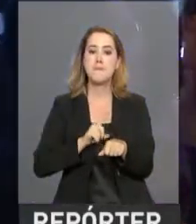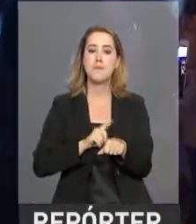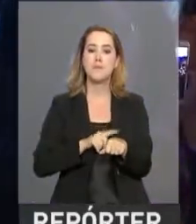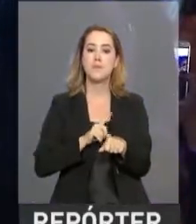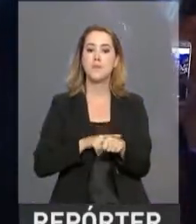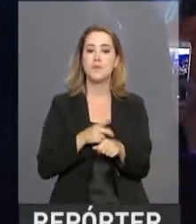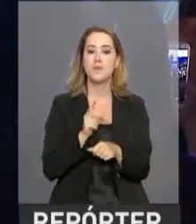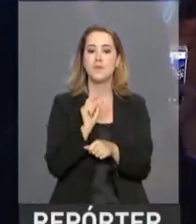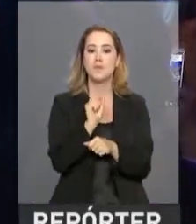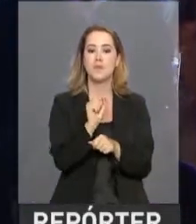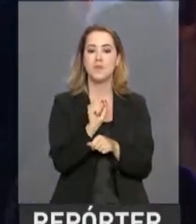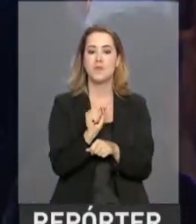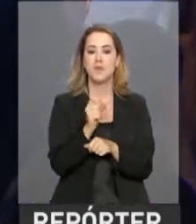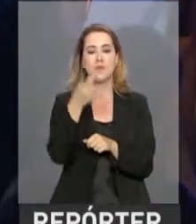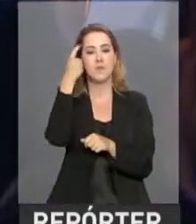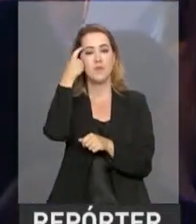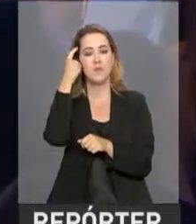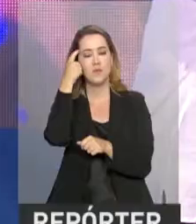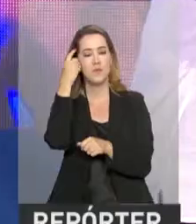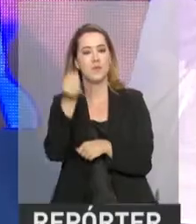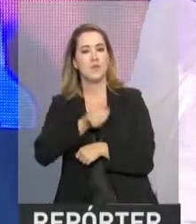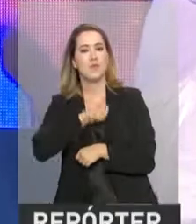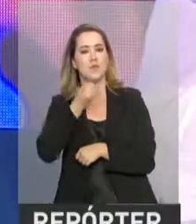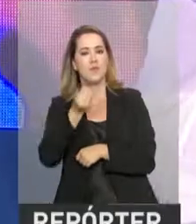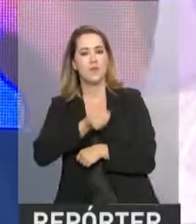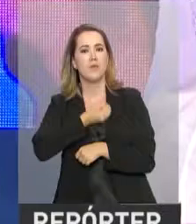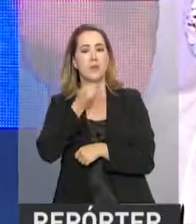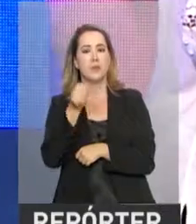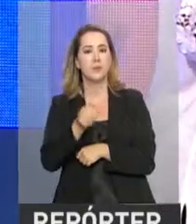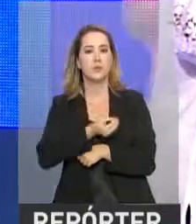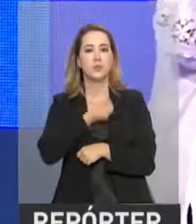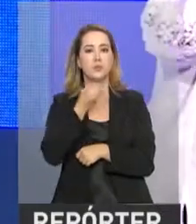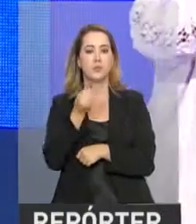Quando pensar mais na vida,